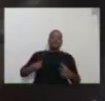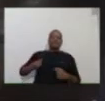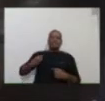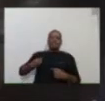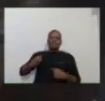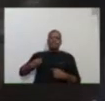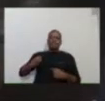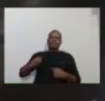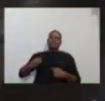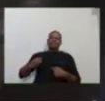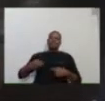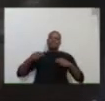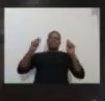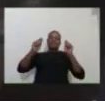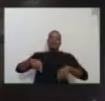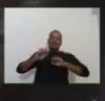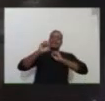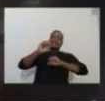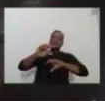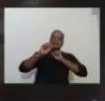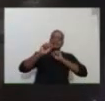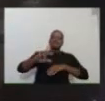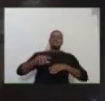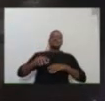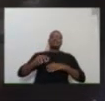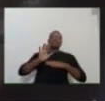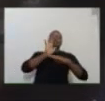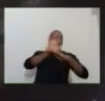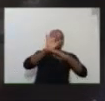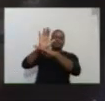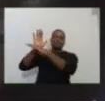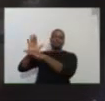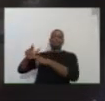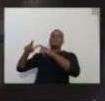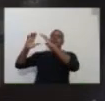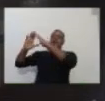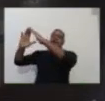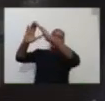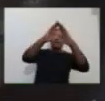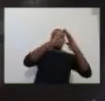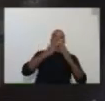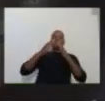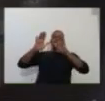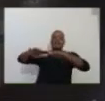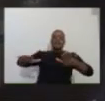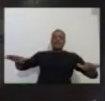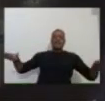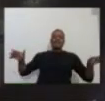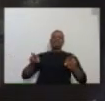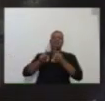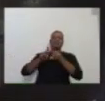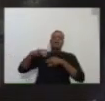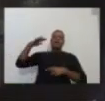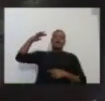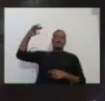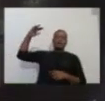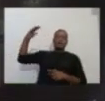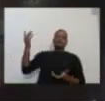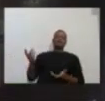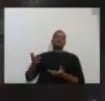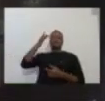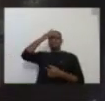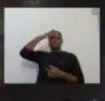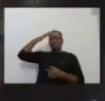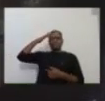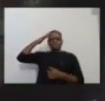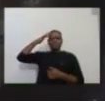mais lares, a mais crianças, a mais adultos, a mais pessoas que estejam passado do tempo de estudar